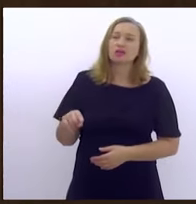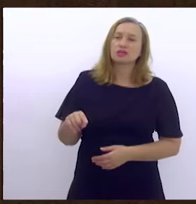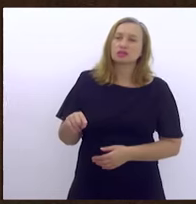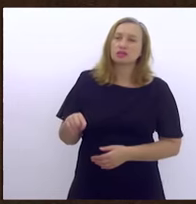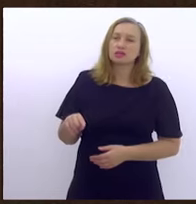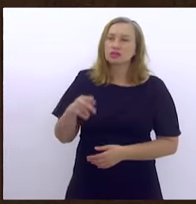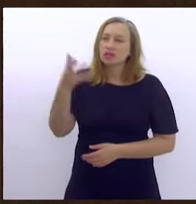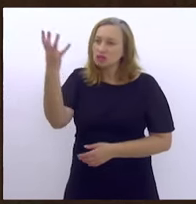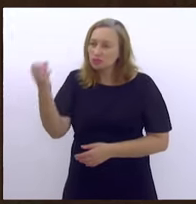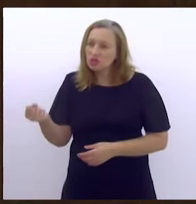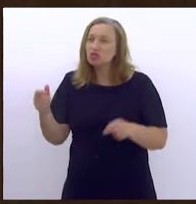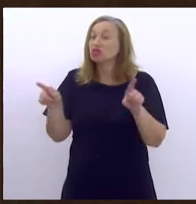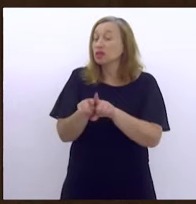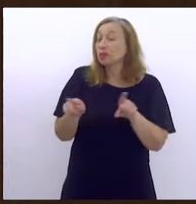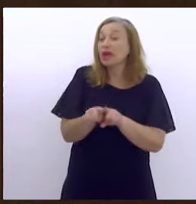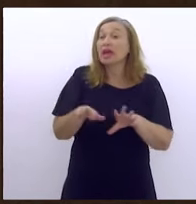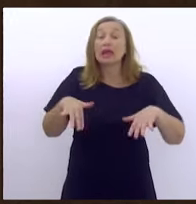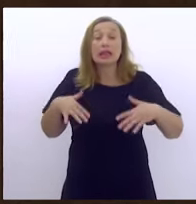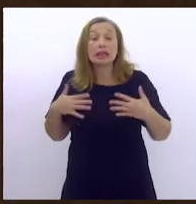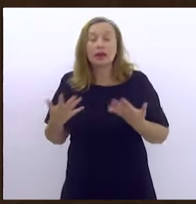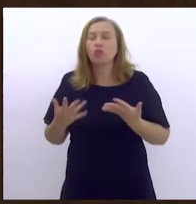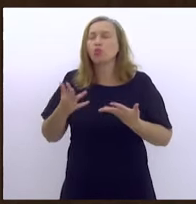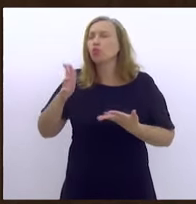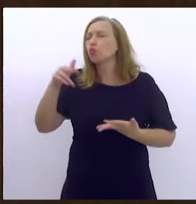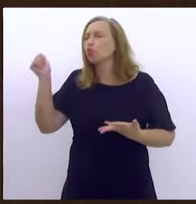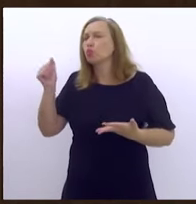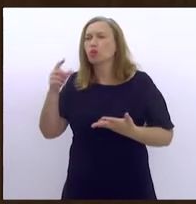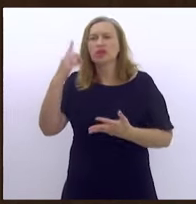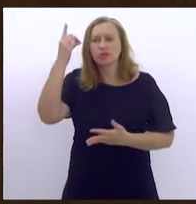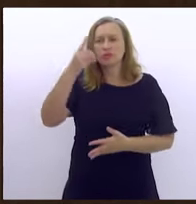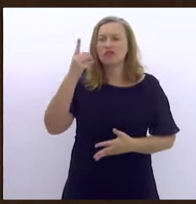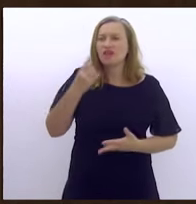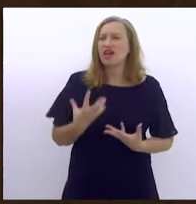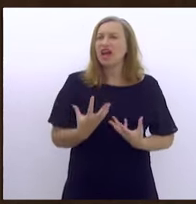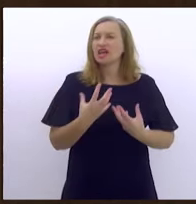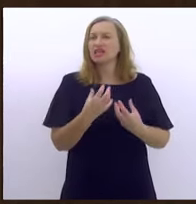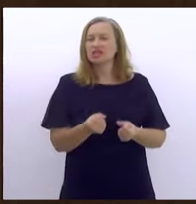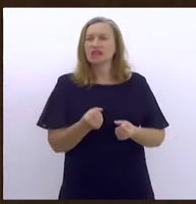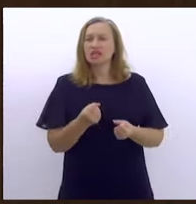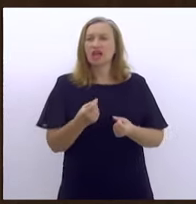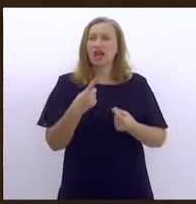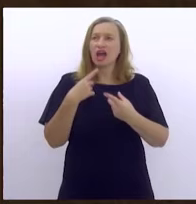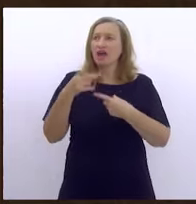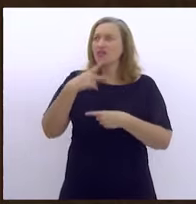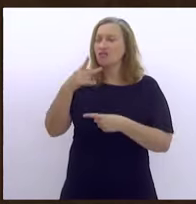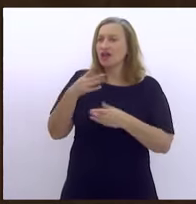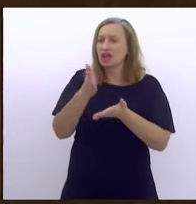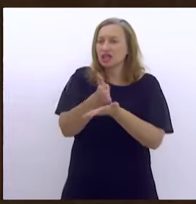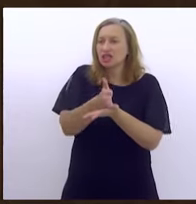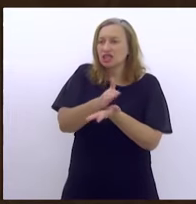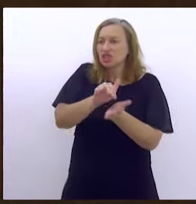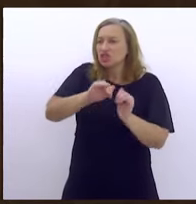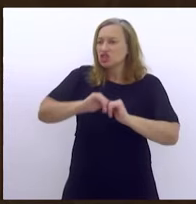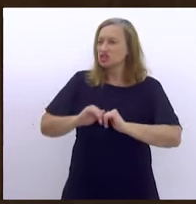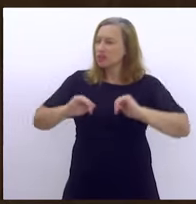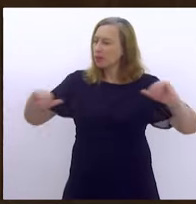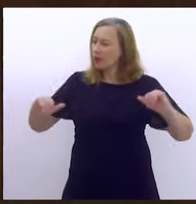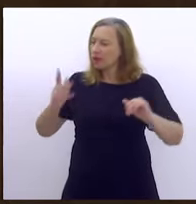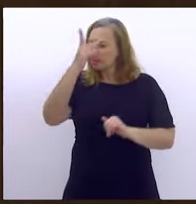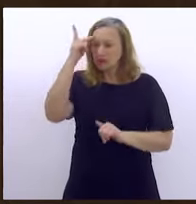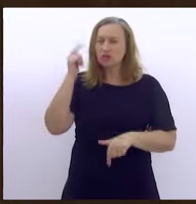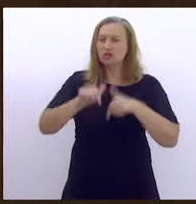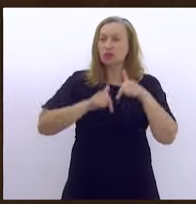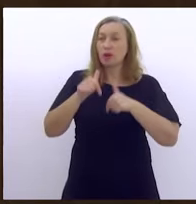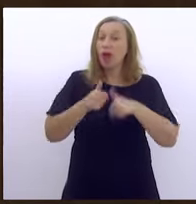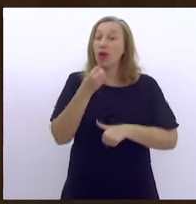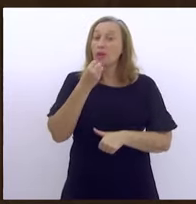as pensionistas. Então, a gente jamais, deputada, vai topar o discurso que divide trabalhadores. Isso é bom